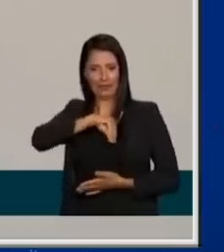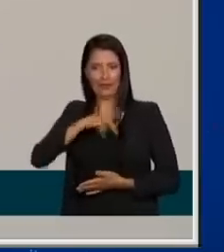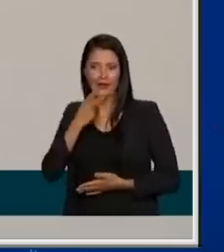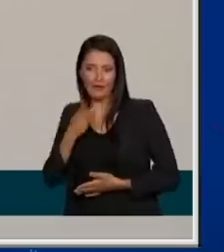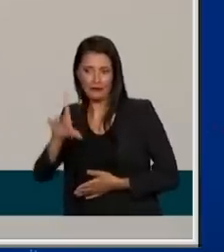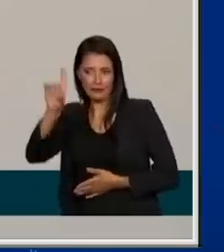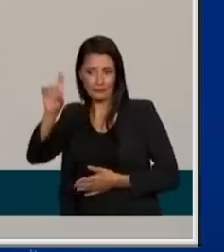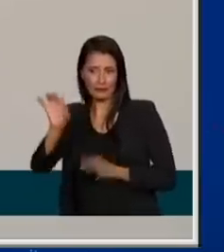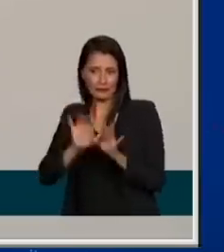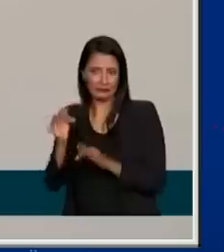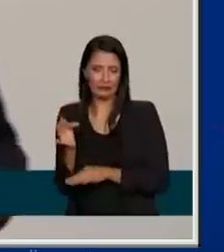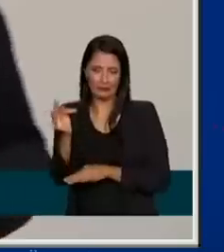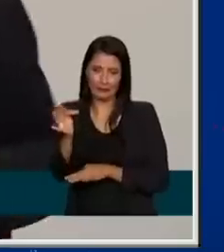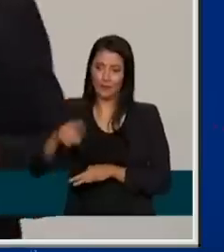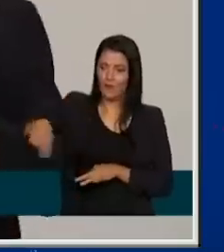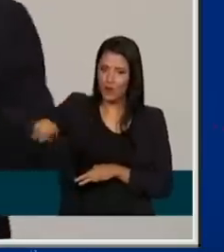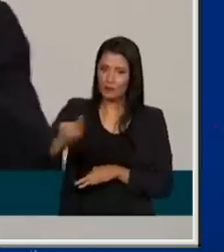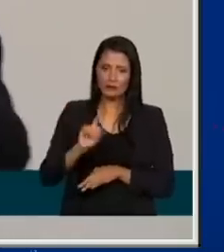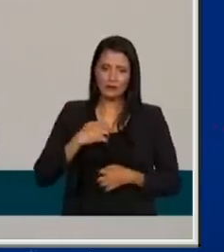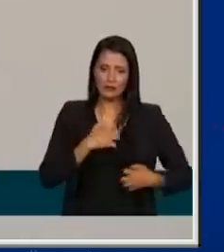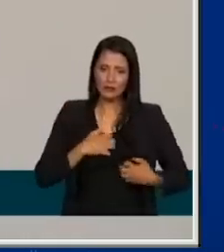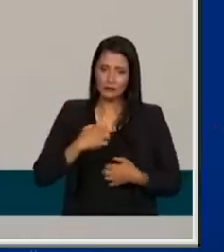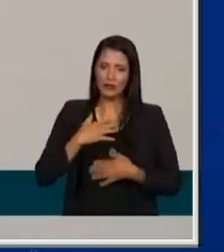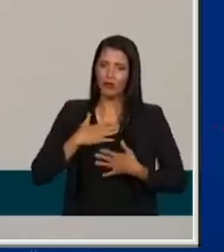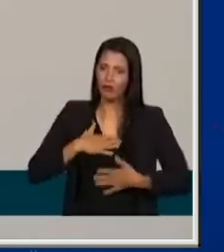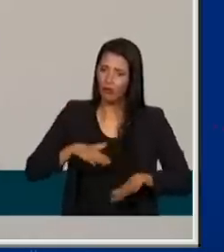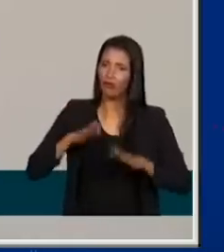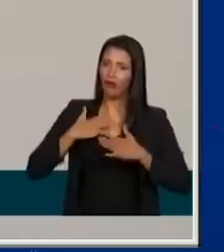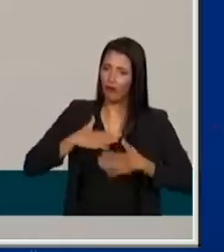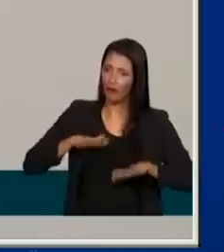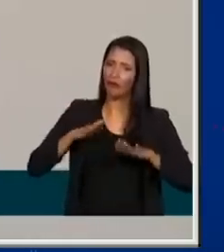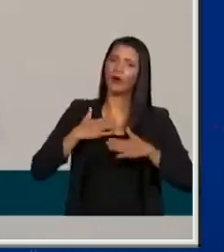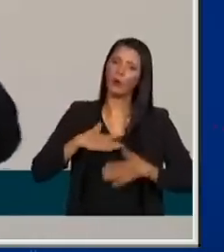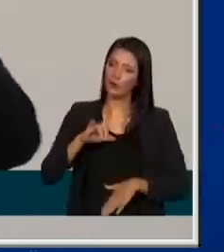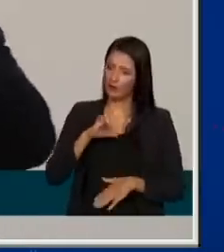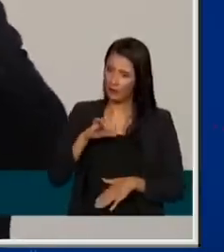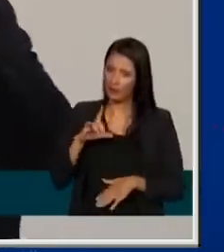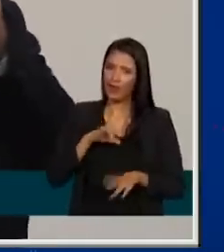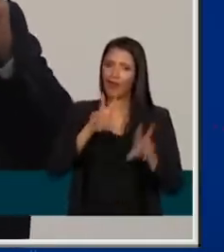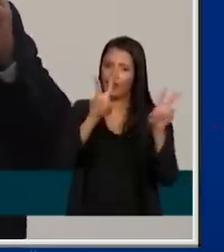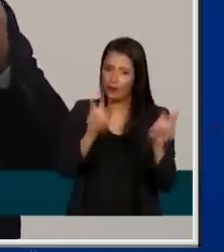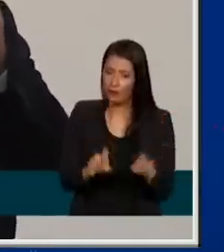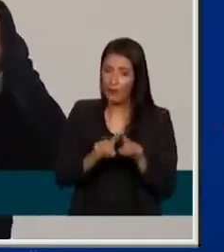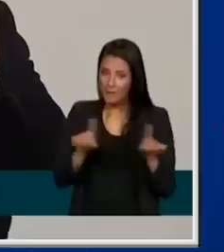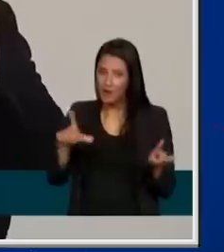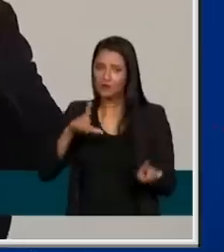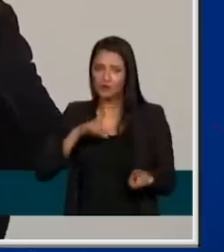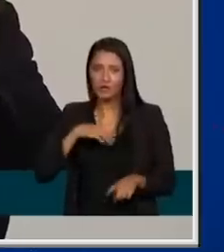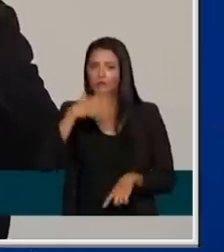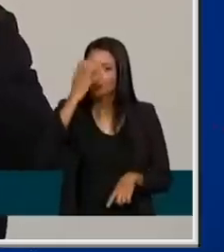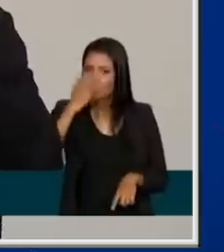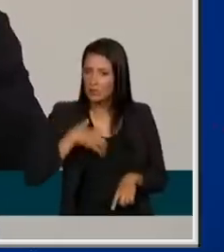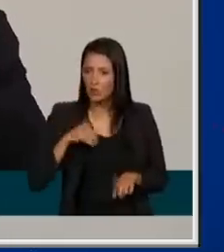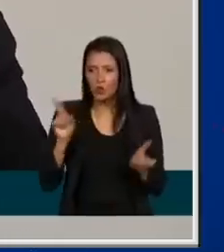tá sempre na mídia tá sempre fazendo fazendo palestra né o palestrinha tá sempre dando algum tipo de entrevista